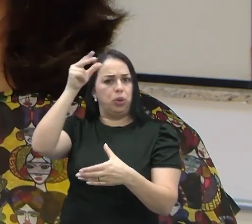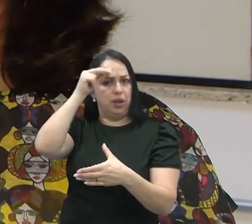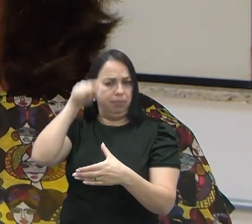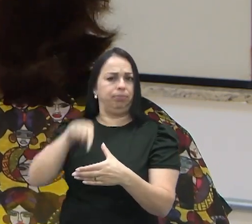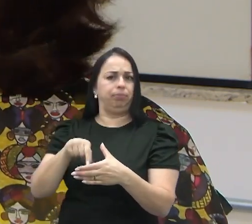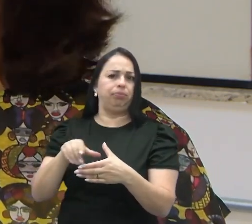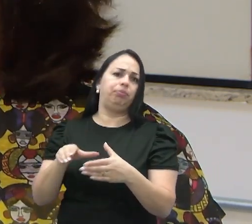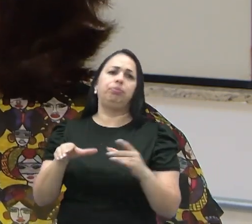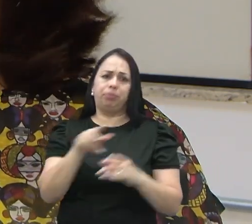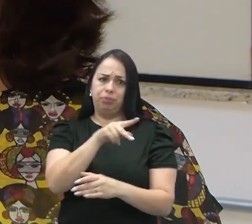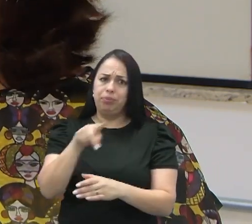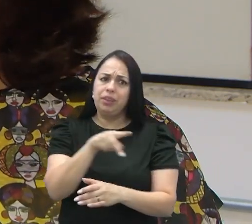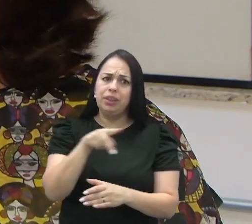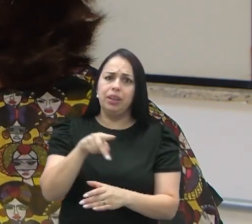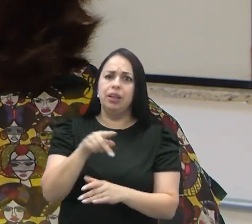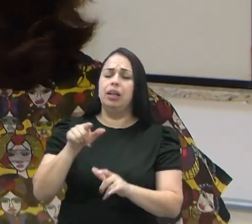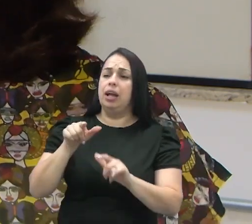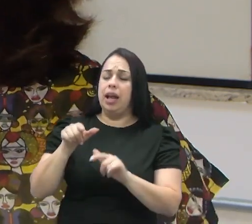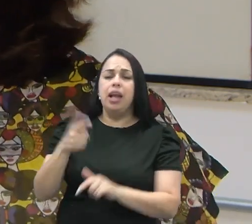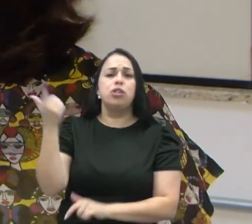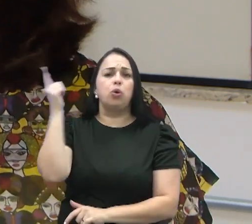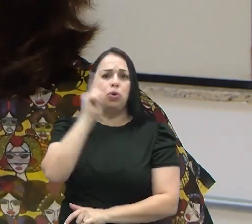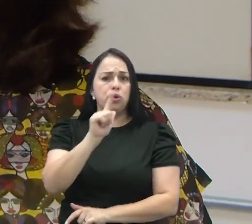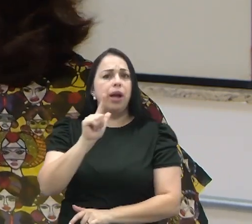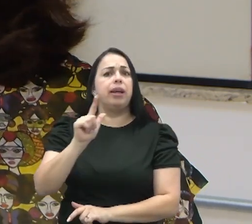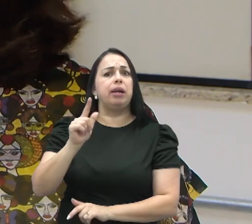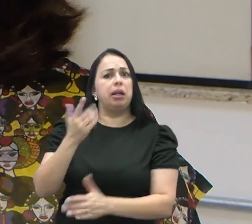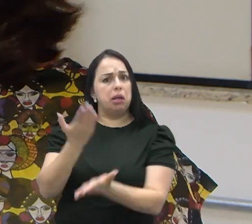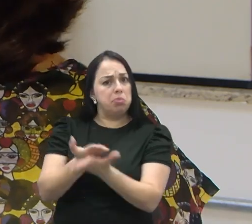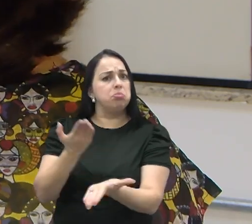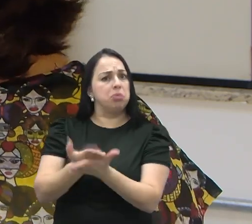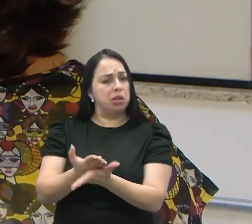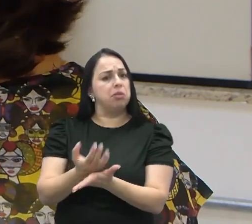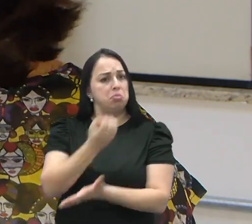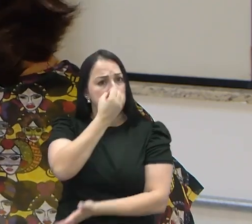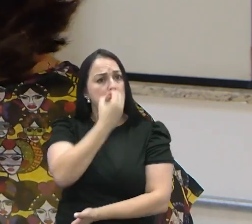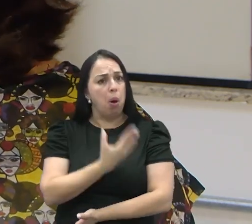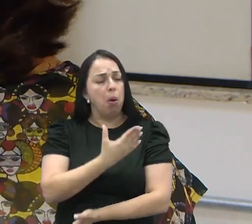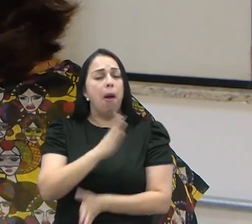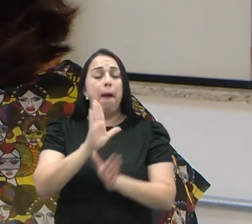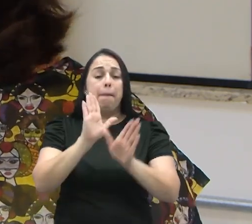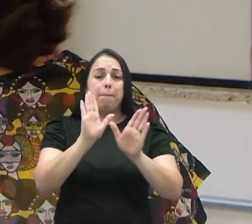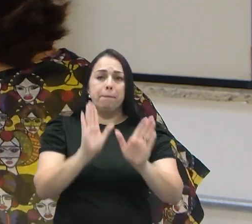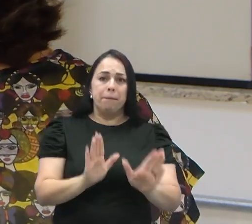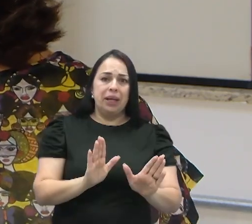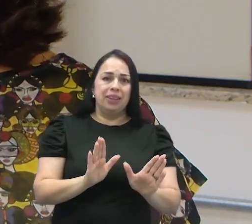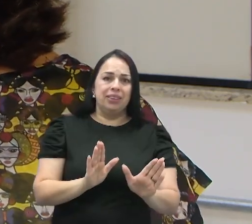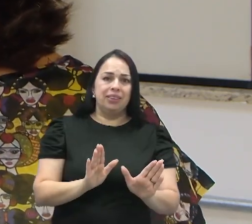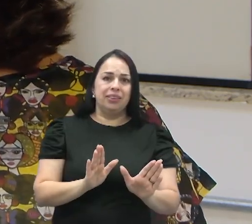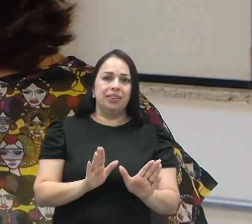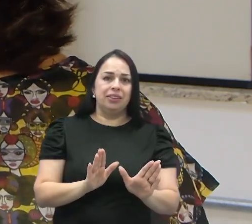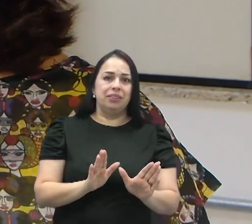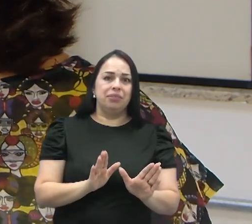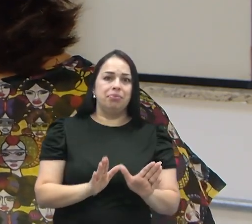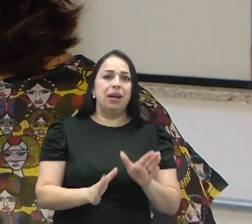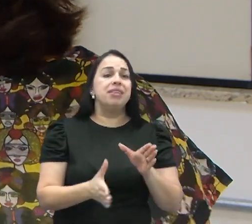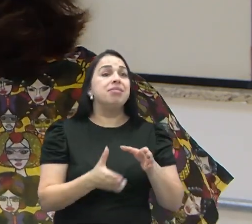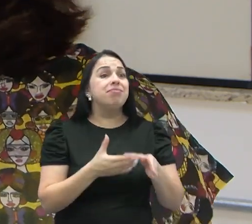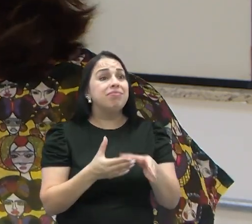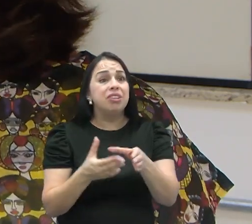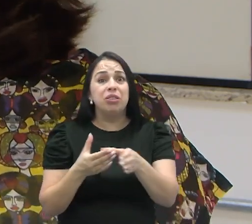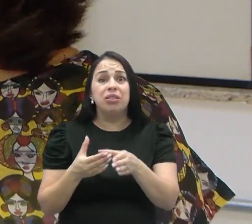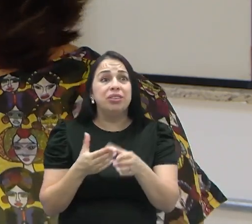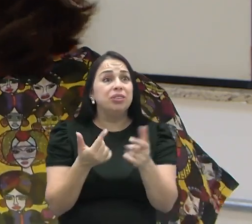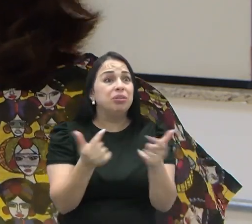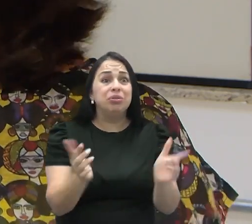do corpo docente da Prefeitura, eles têm um trabalho de formação interessante, né? Mas não